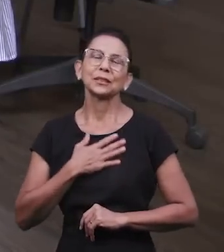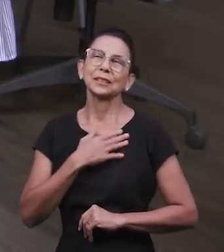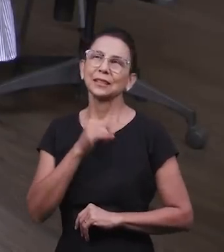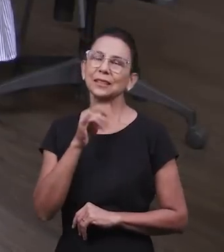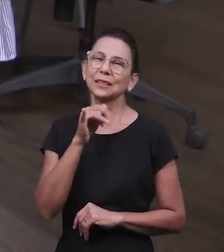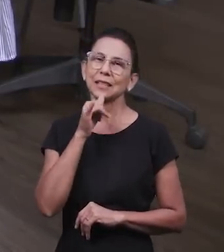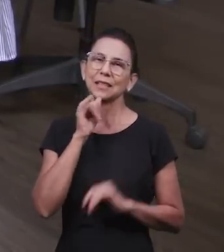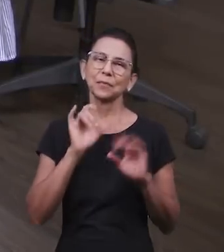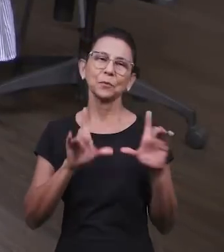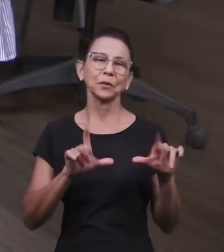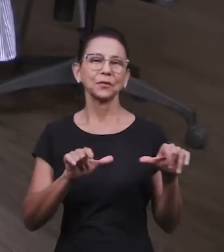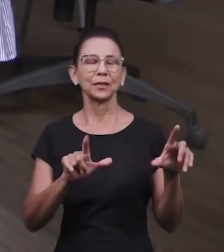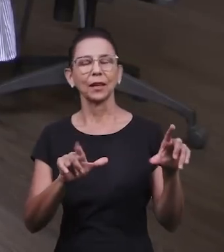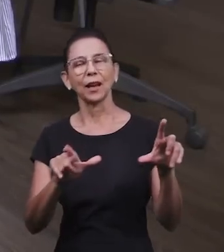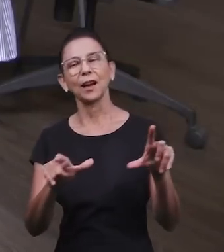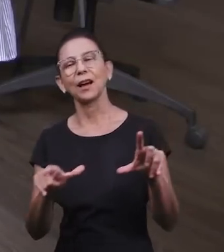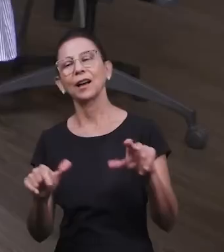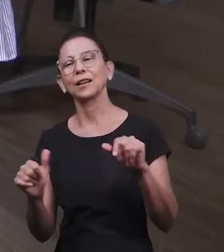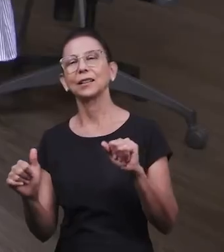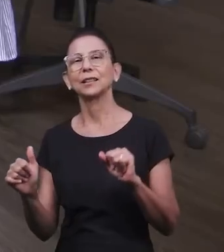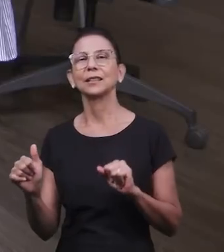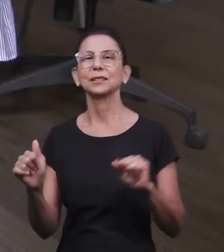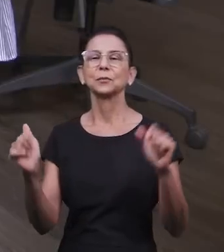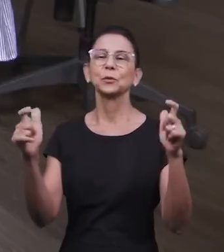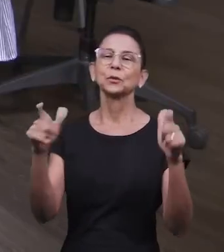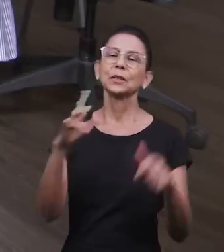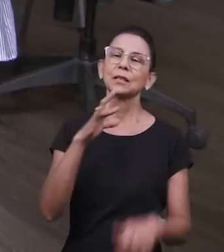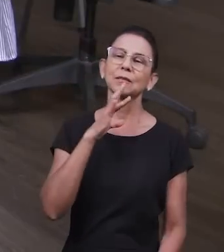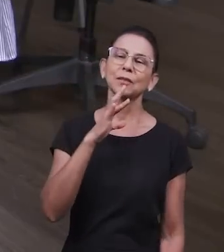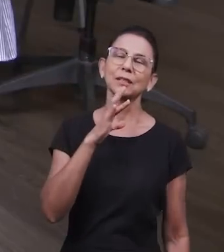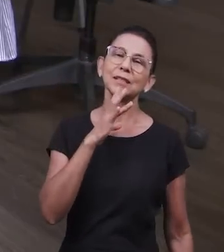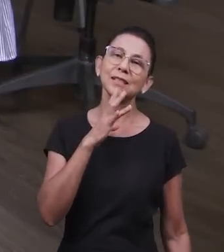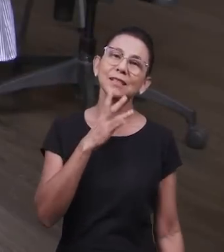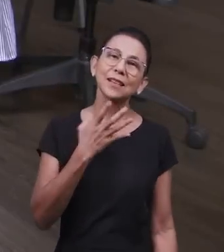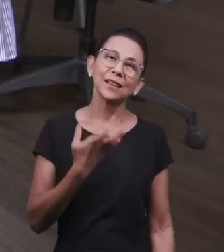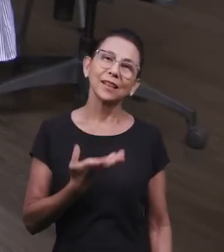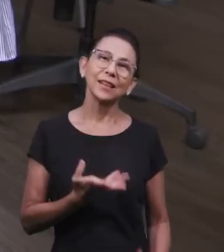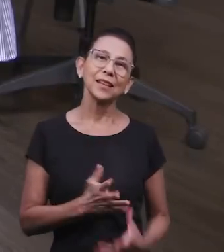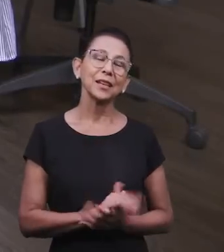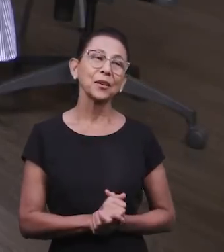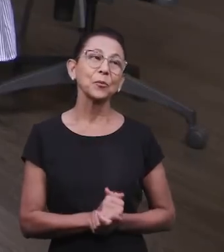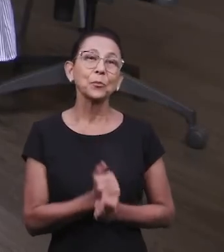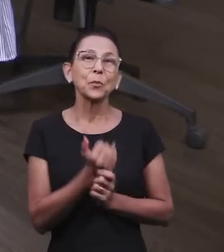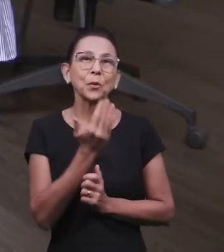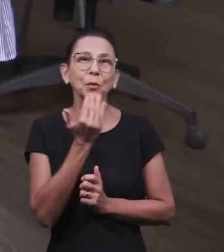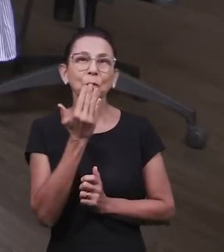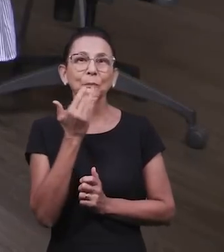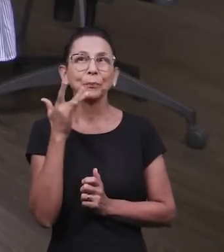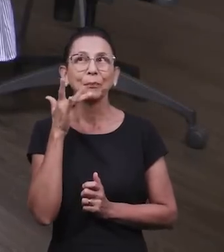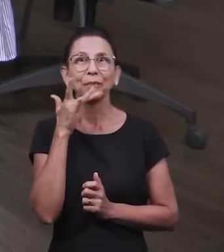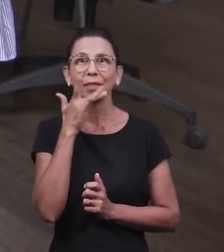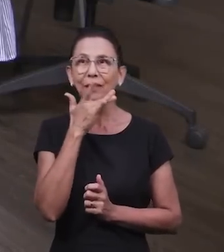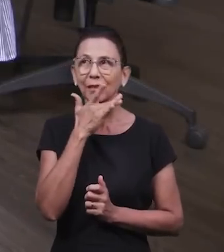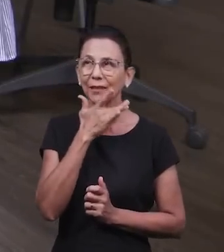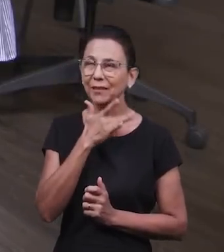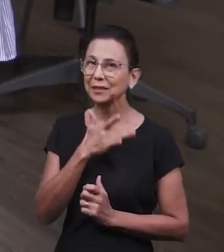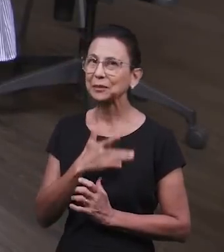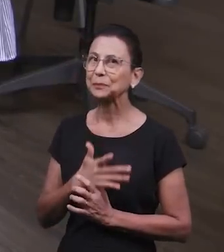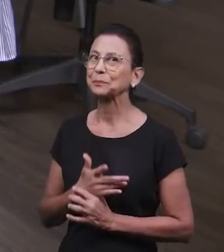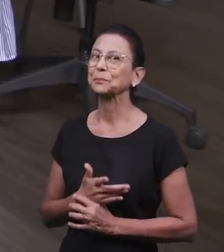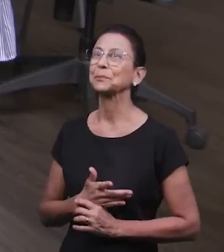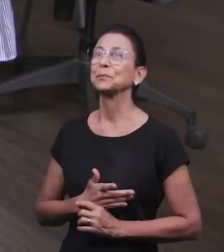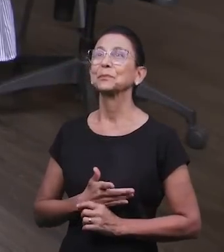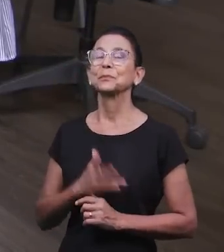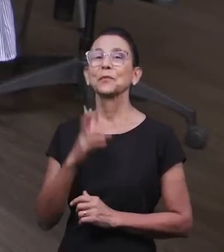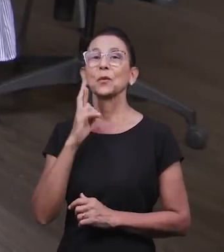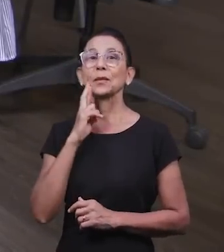muito agradável, uma viagem que você faz, um lugar que você conheceu, uma comida que você